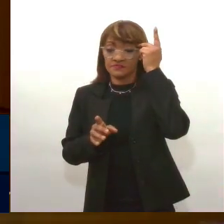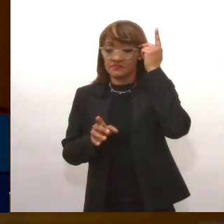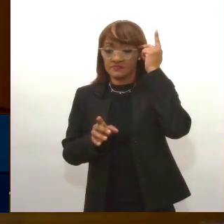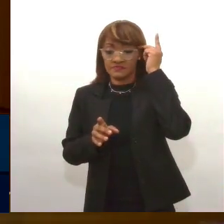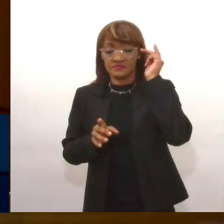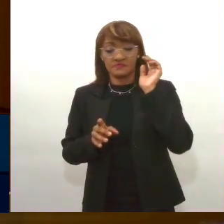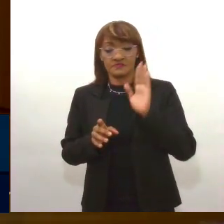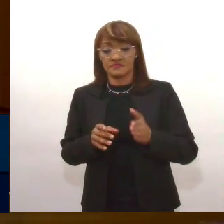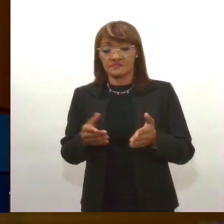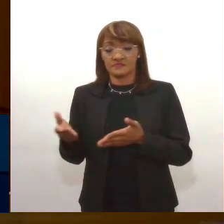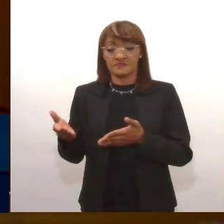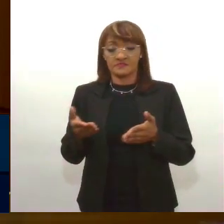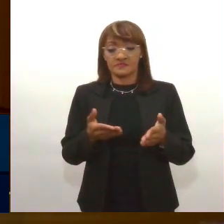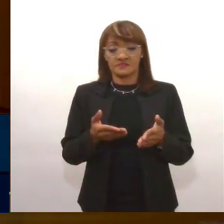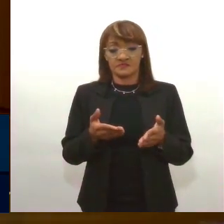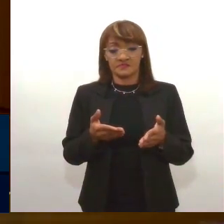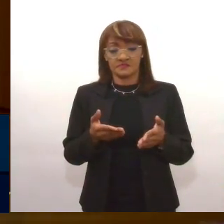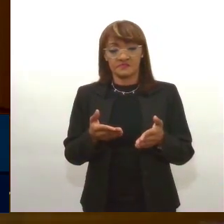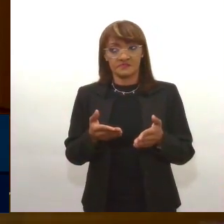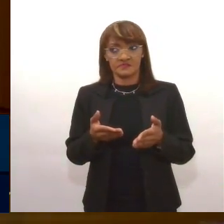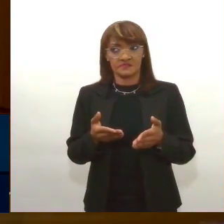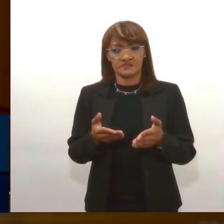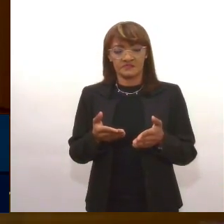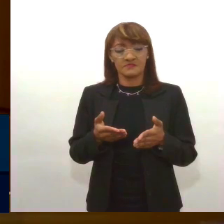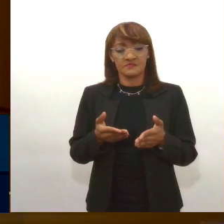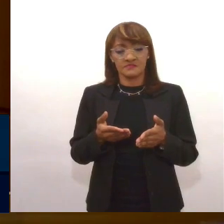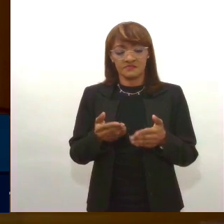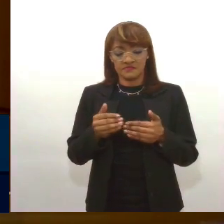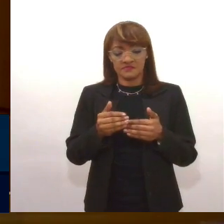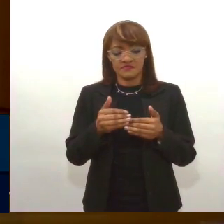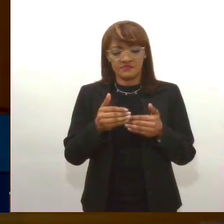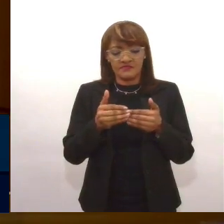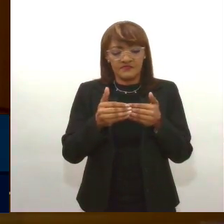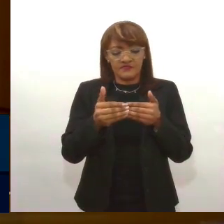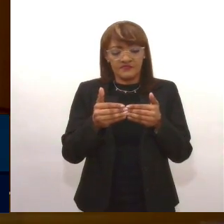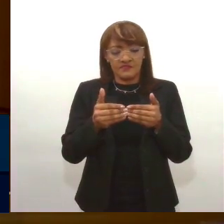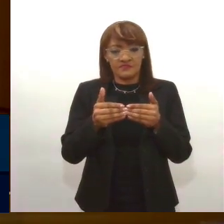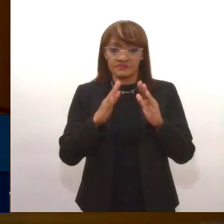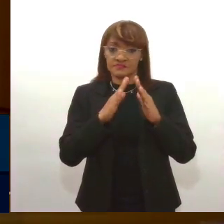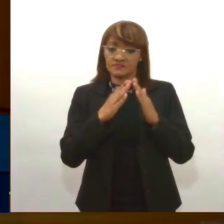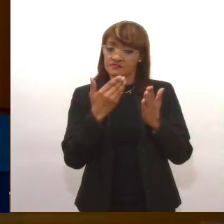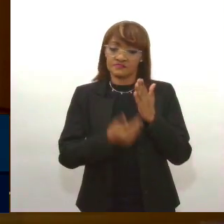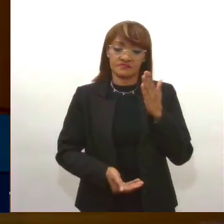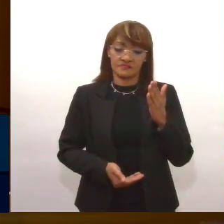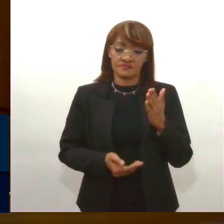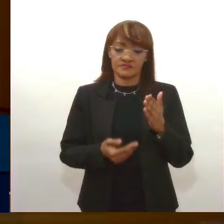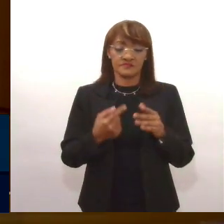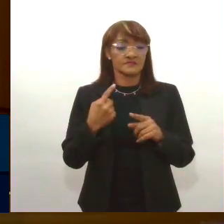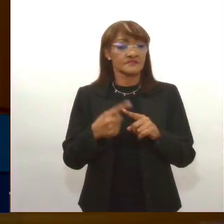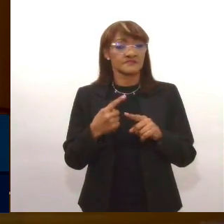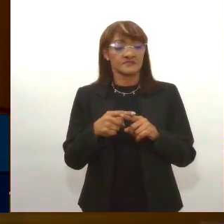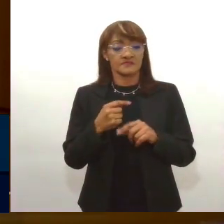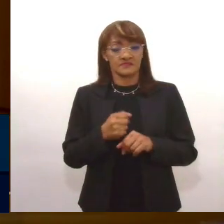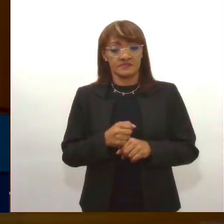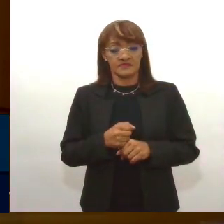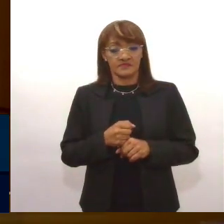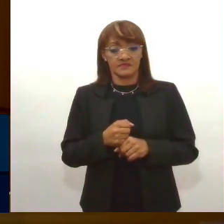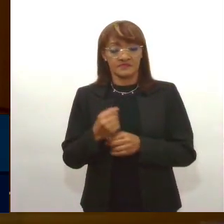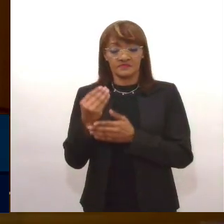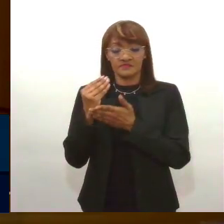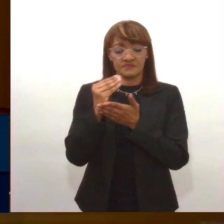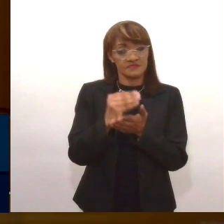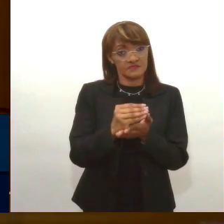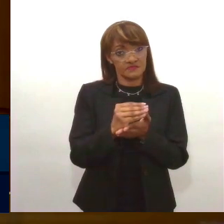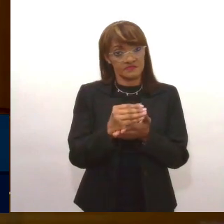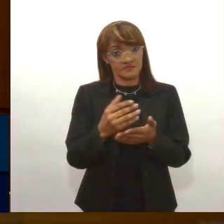essas casas né Por causa eh da pouca indenização e por não possuir as escrituras